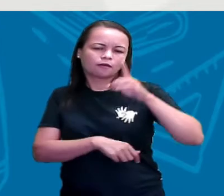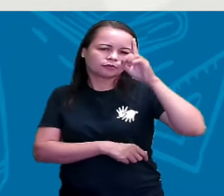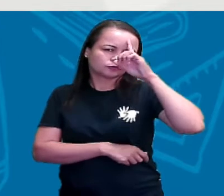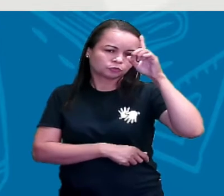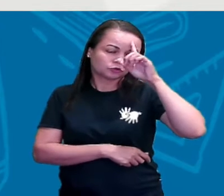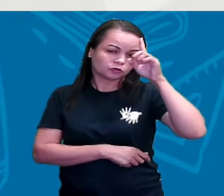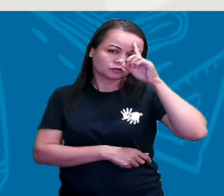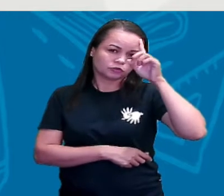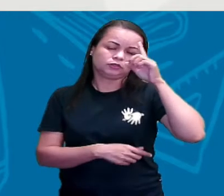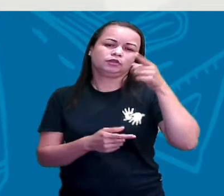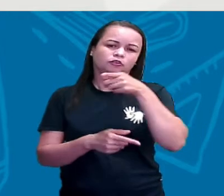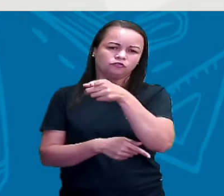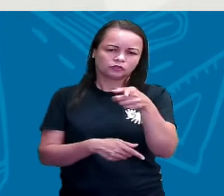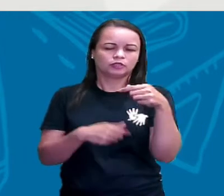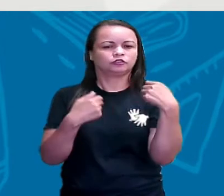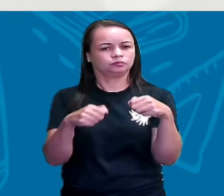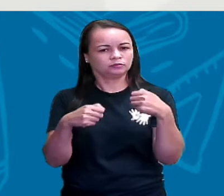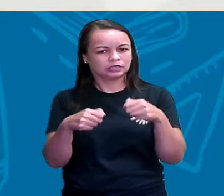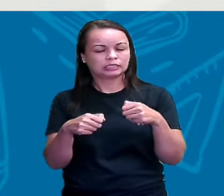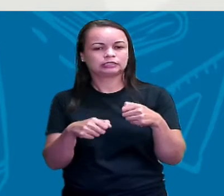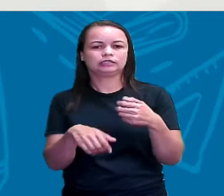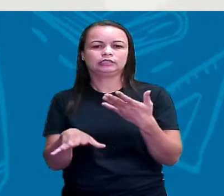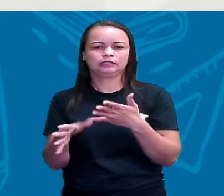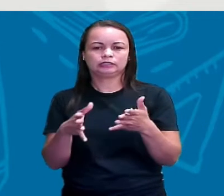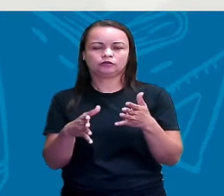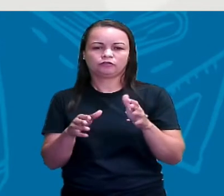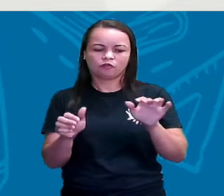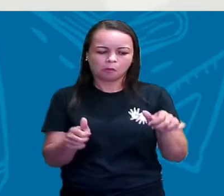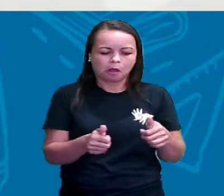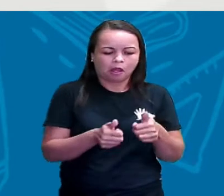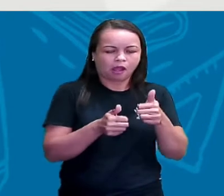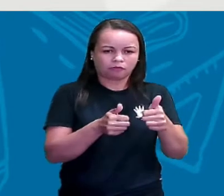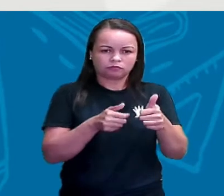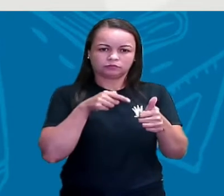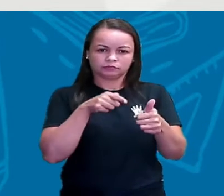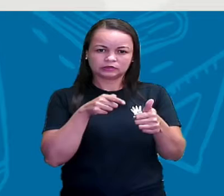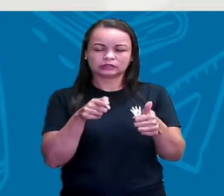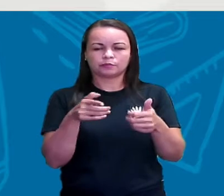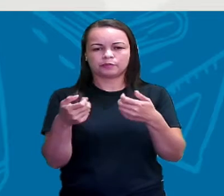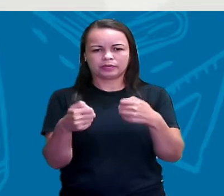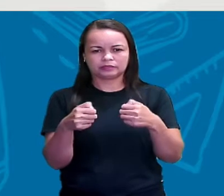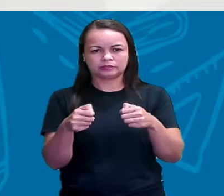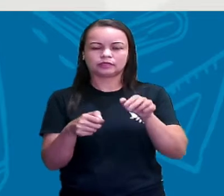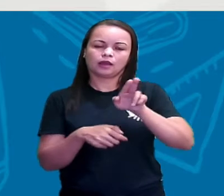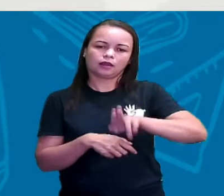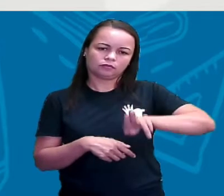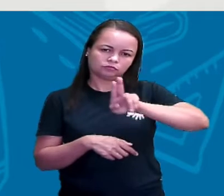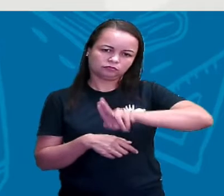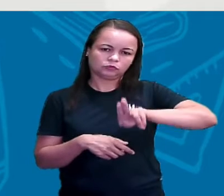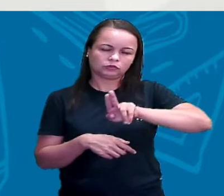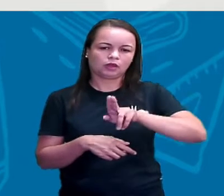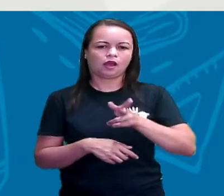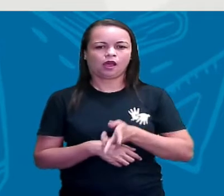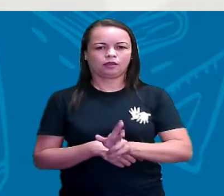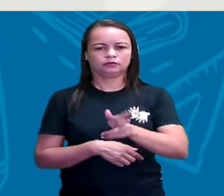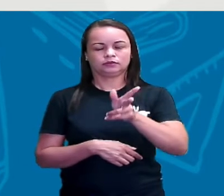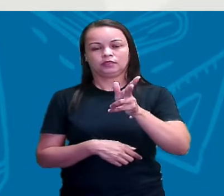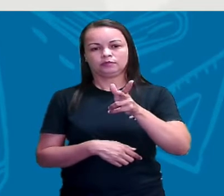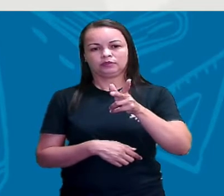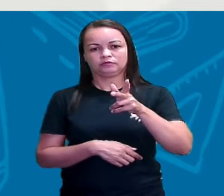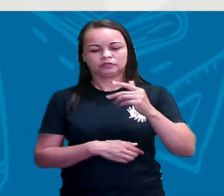verbos irregulares vocês precisam, na forma afirmativa, terem sempre esse uso. Através do uso é